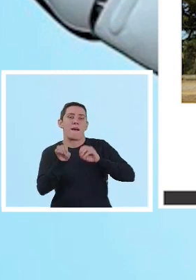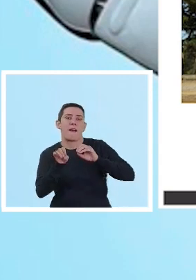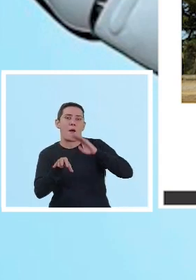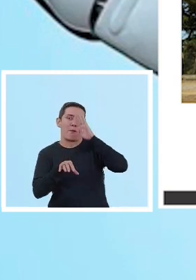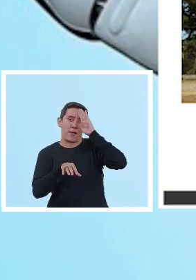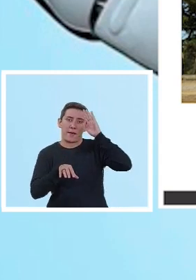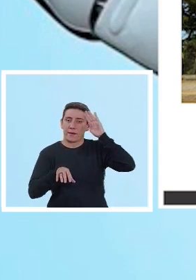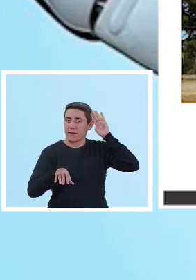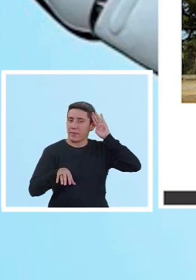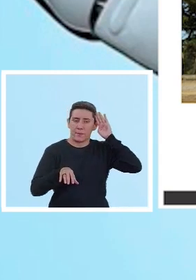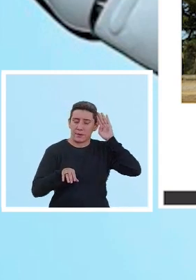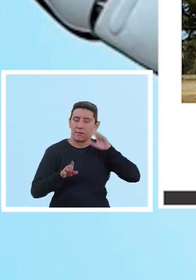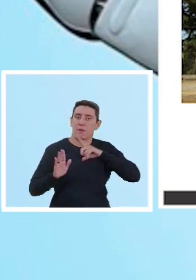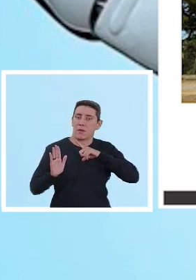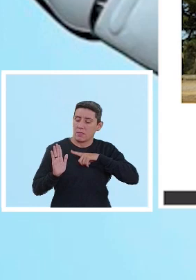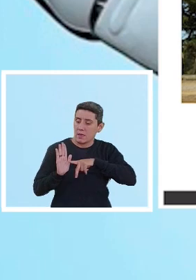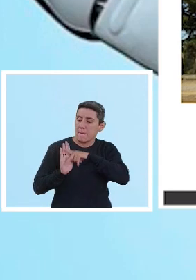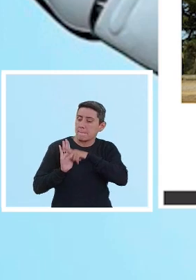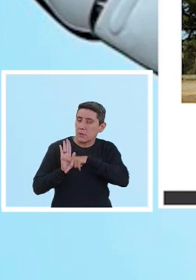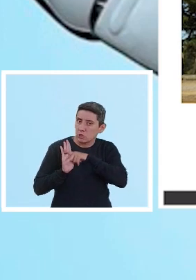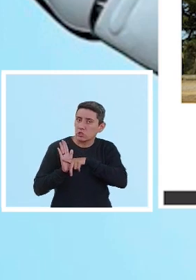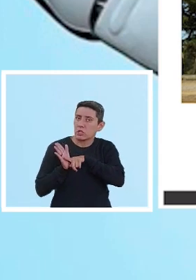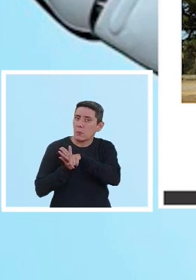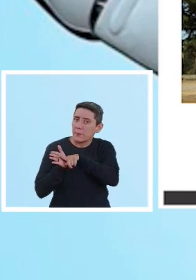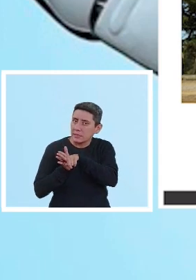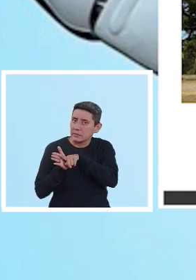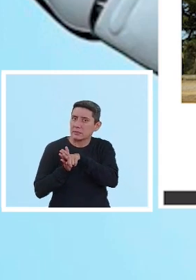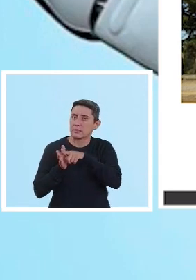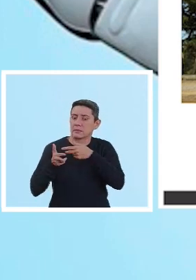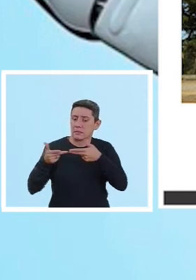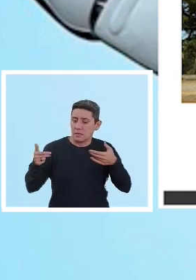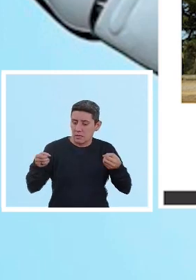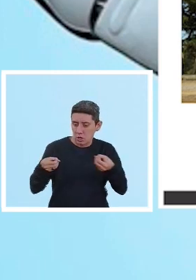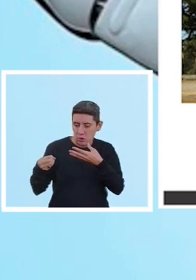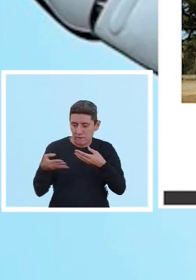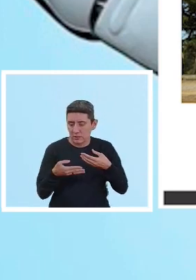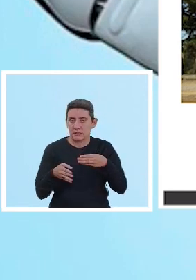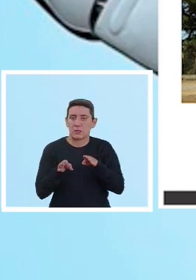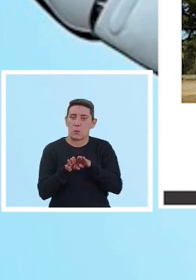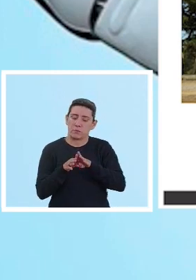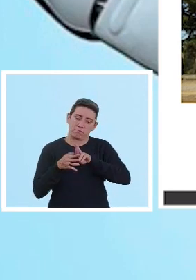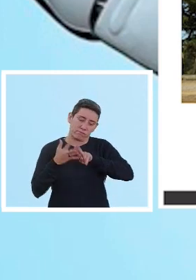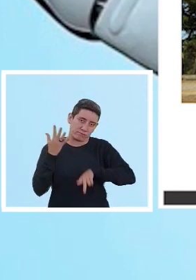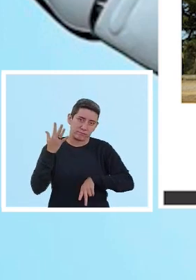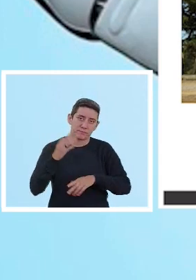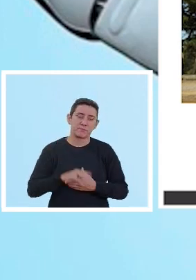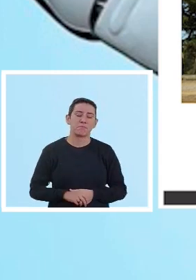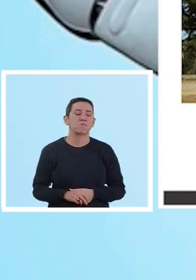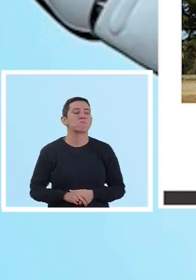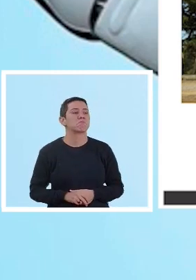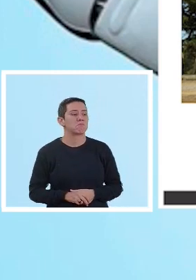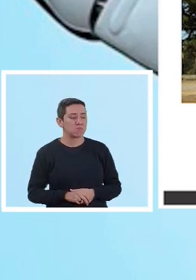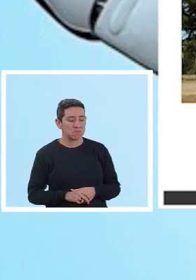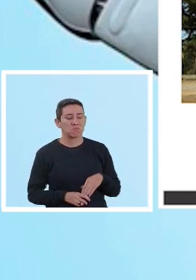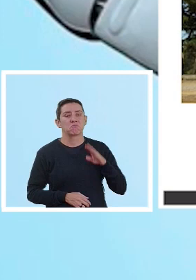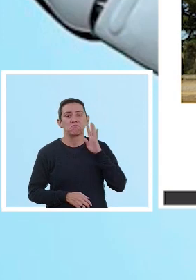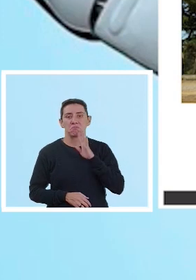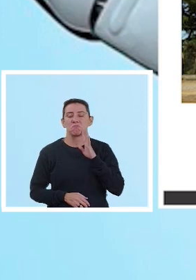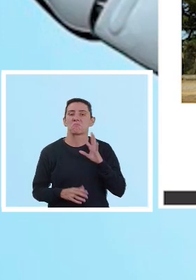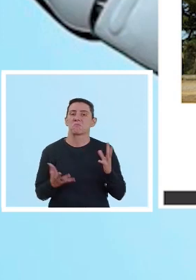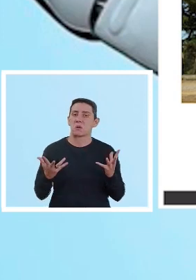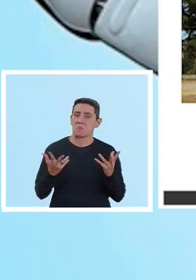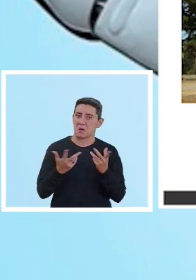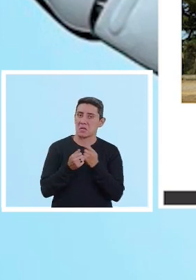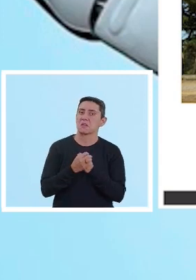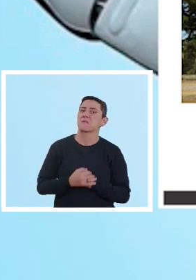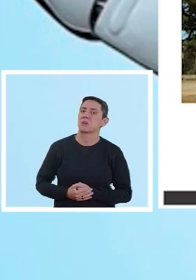também pelos nossos projetos de pesquisa inovação e extensão é fantástico o professor e até pegando o já